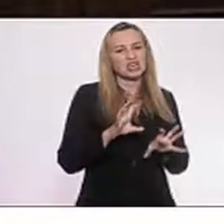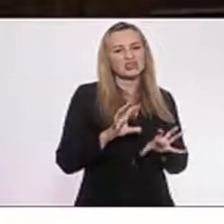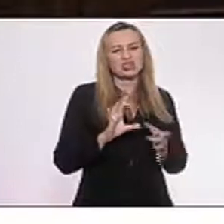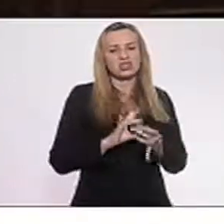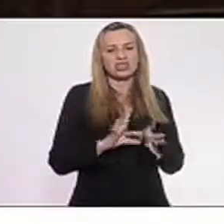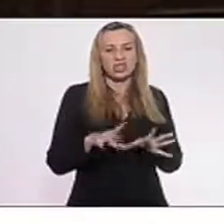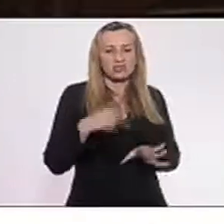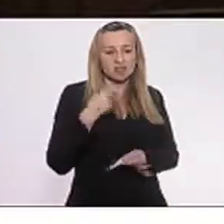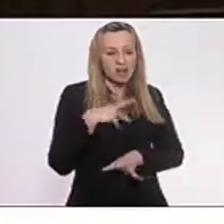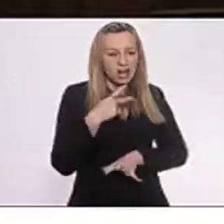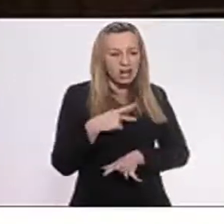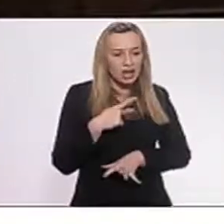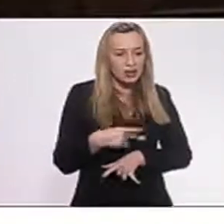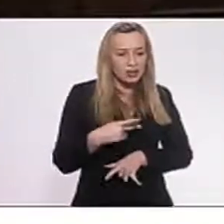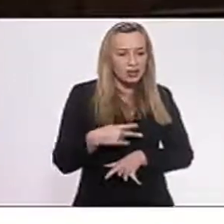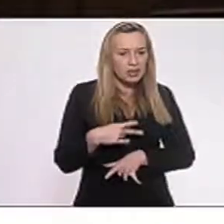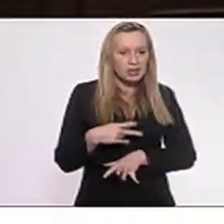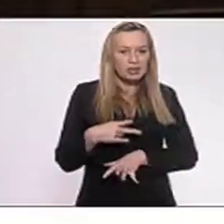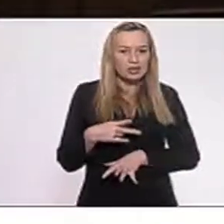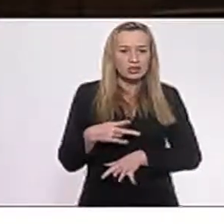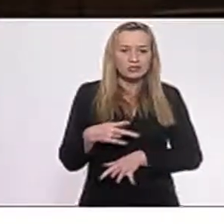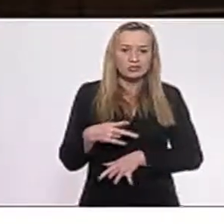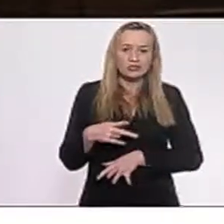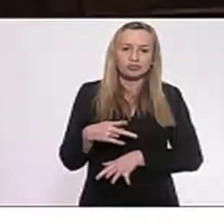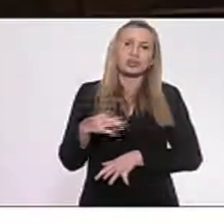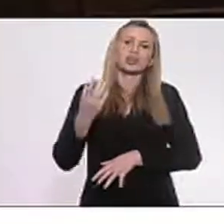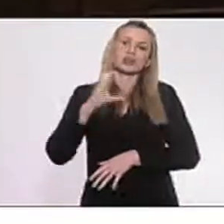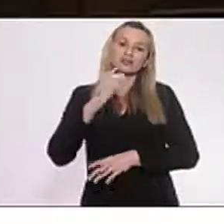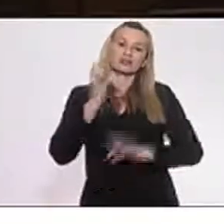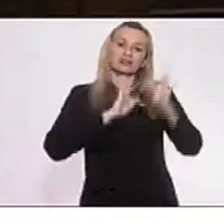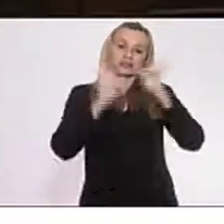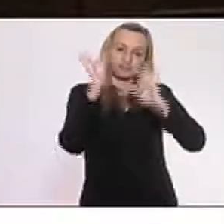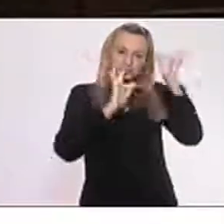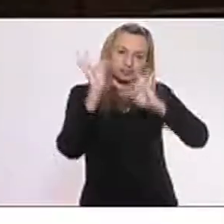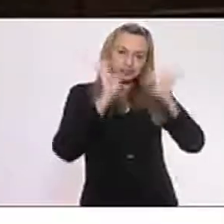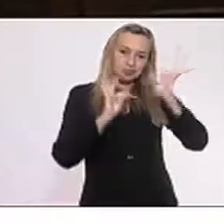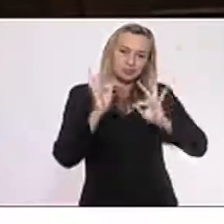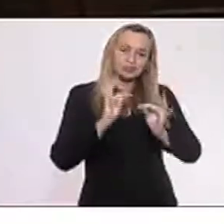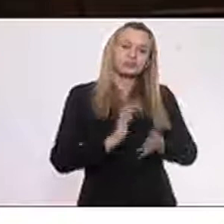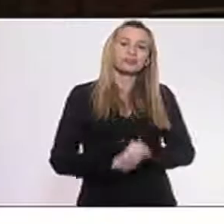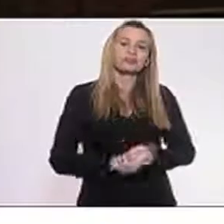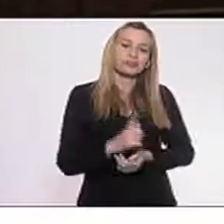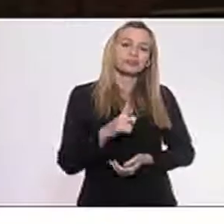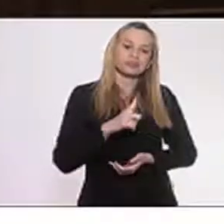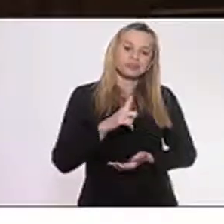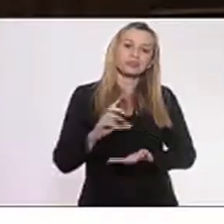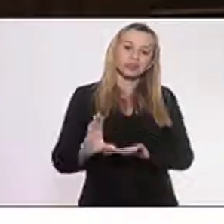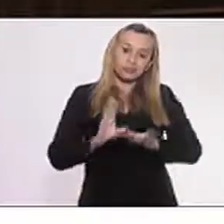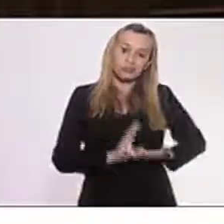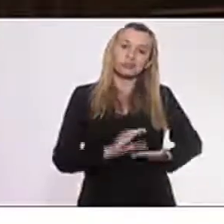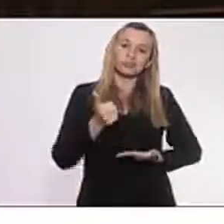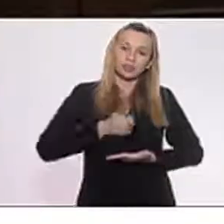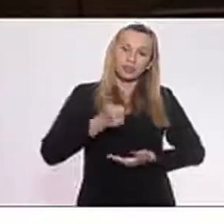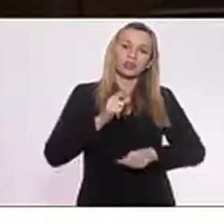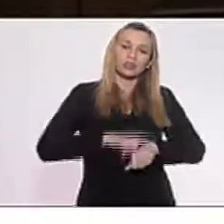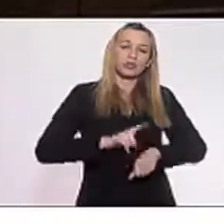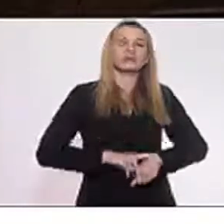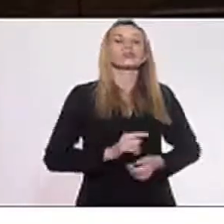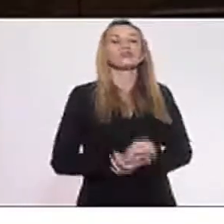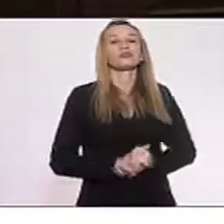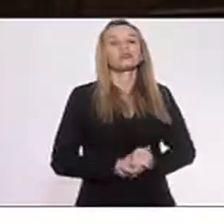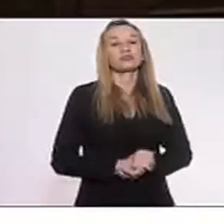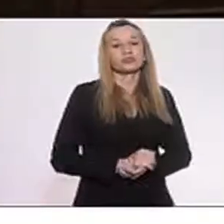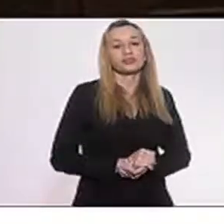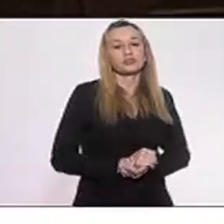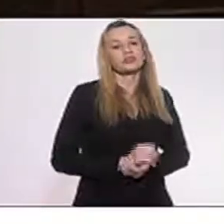reconhecer, que a execução orçamentária da ciência e tecnologia, houve execução orçamentária no primeiro semestre. Por exemplo,